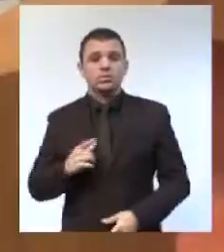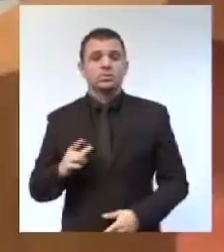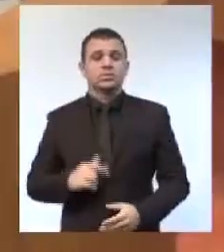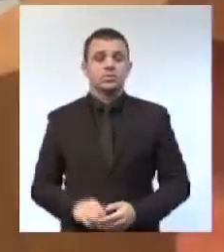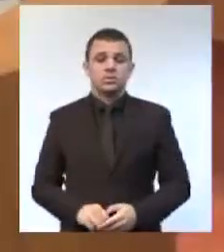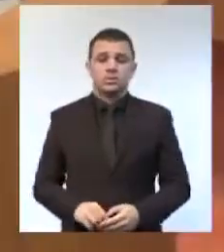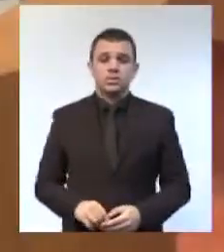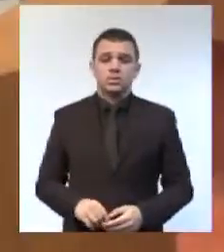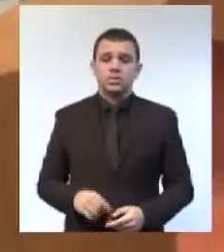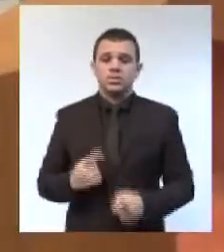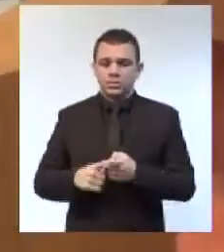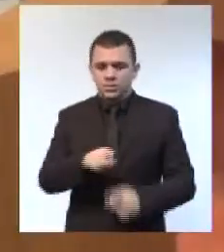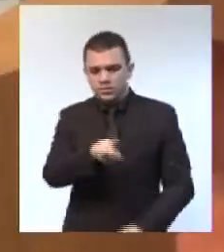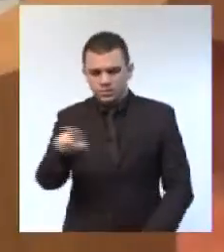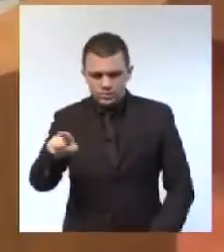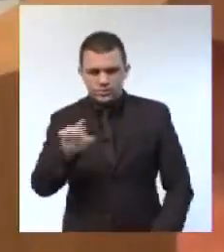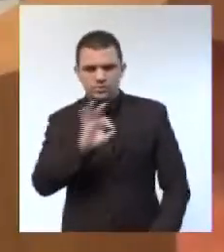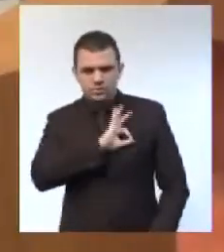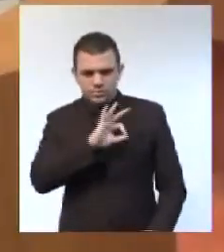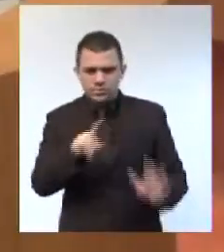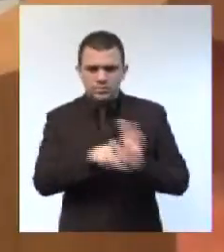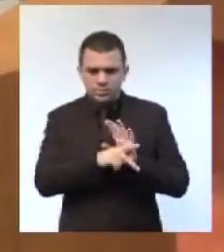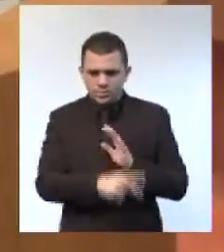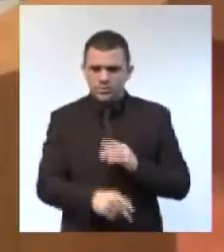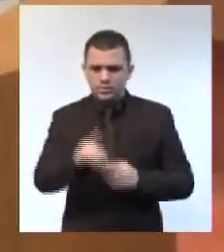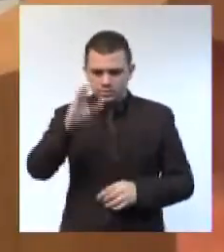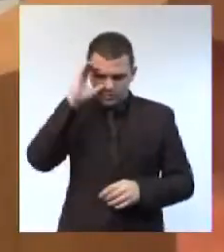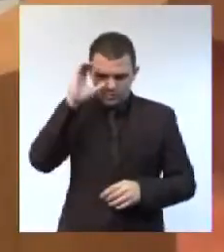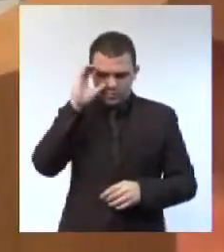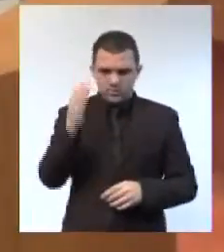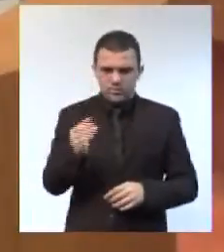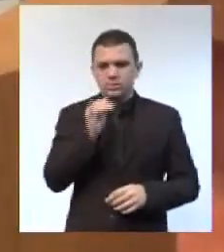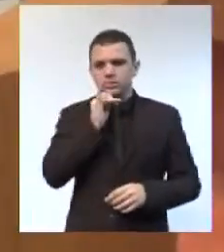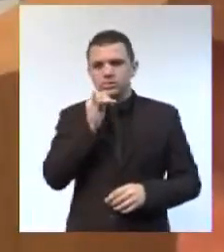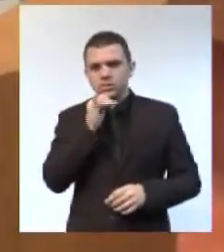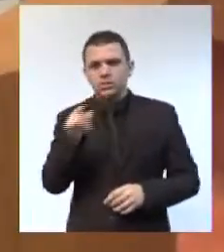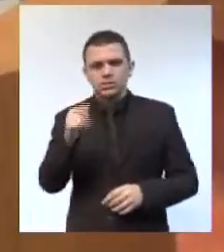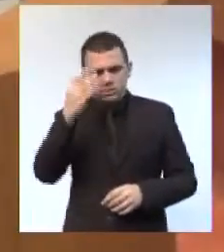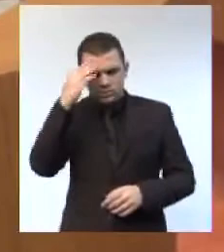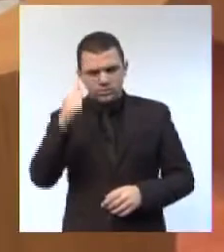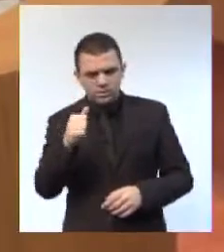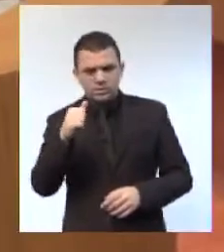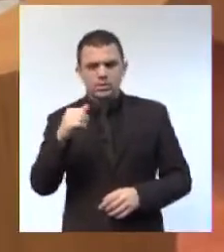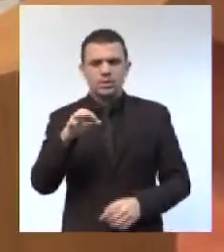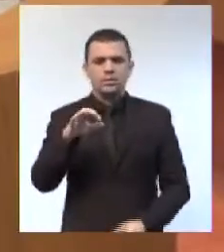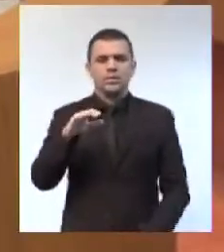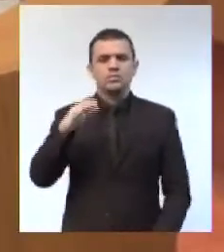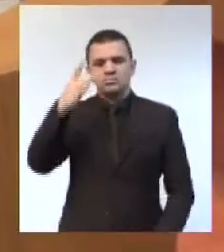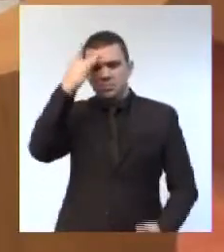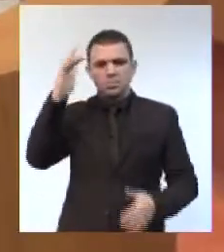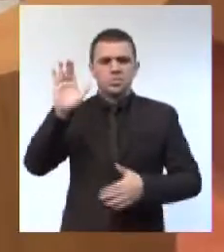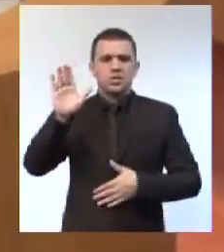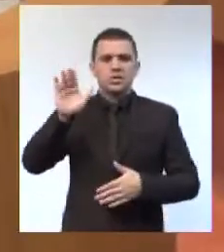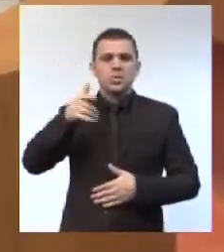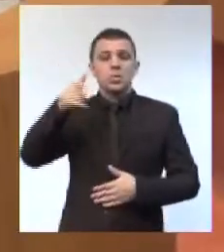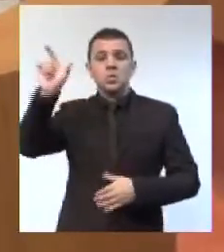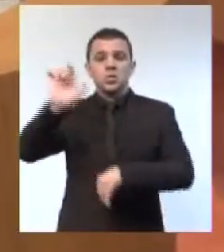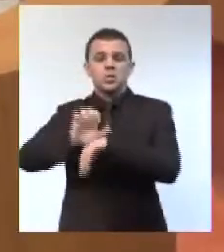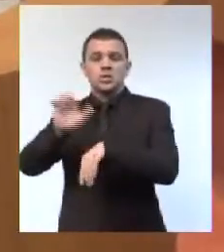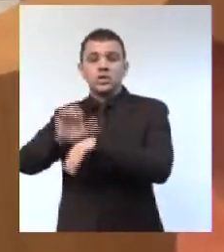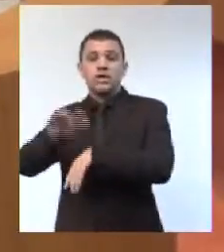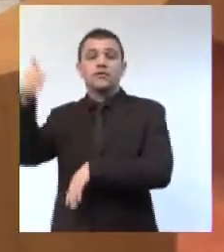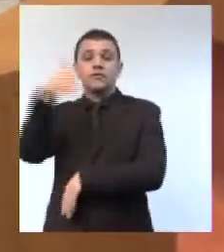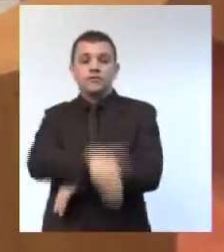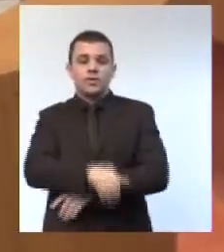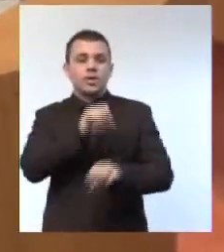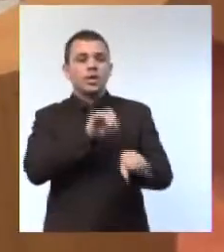Campos, os bandidos que vêm para cá não vieram de outros estados para ensinar, inclusive os daqui, a cometer crime. Portanto,